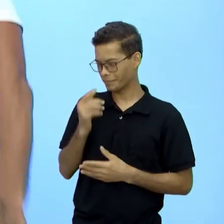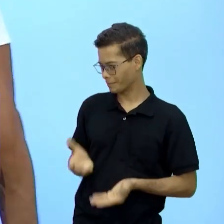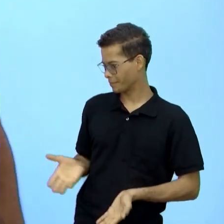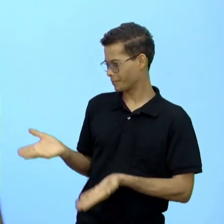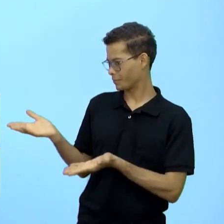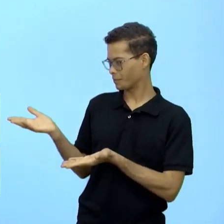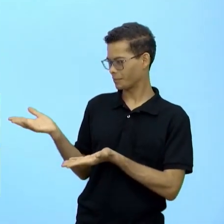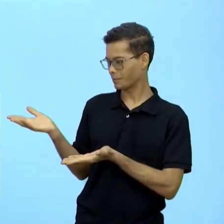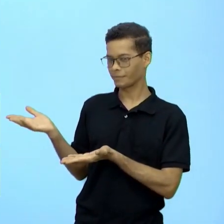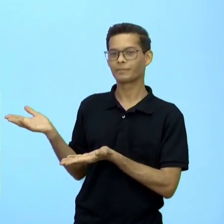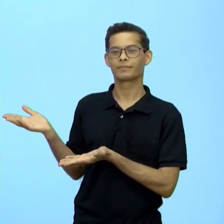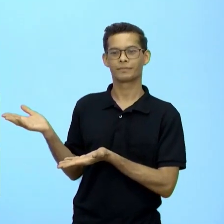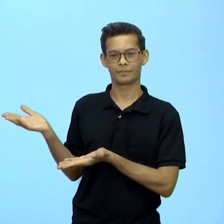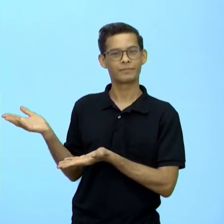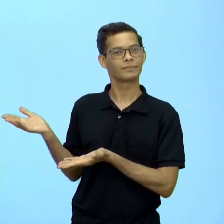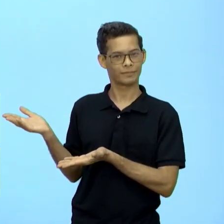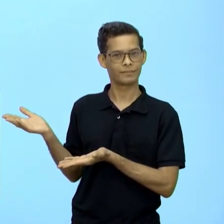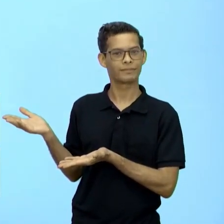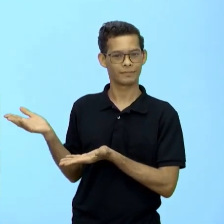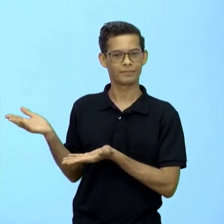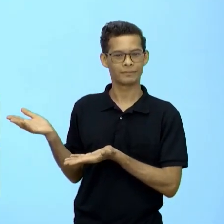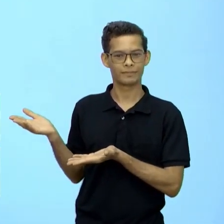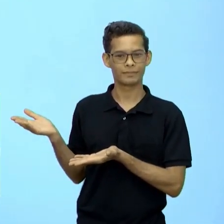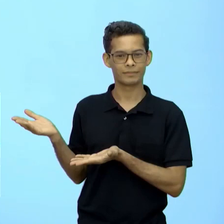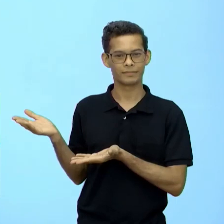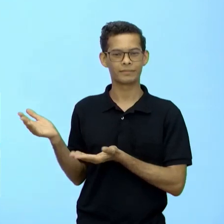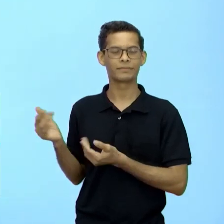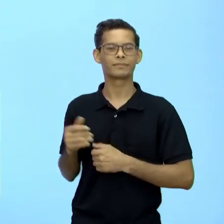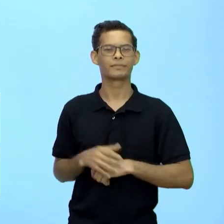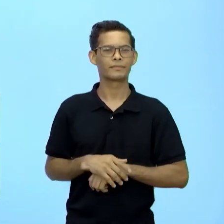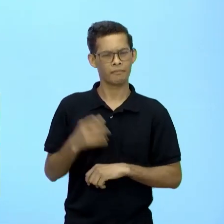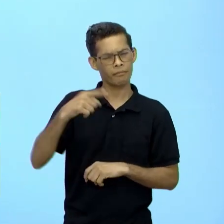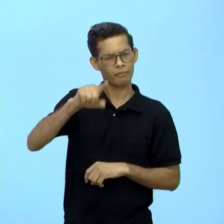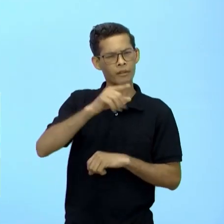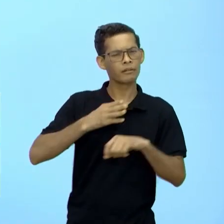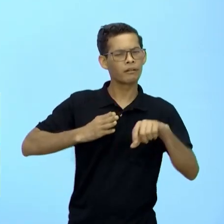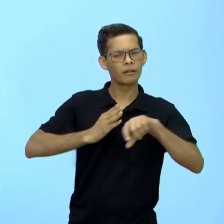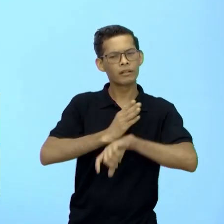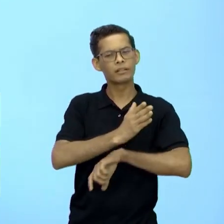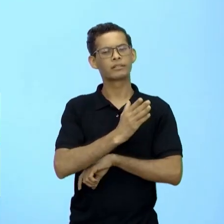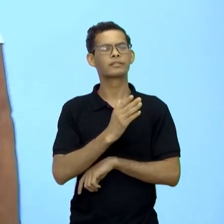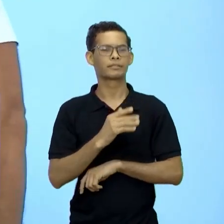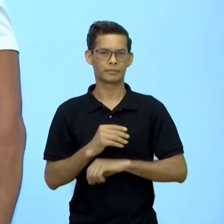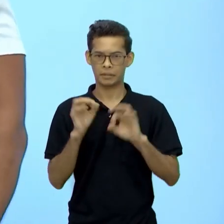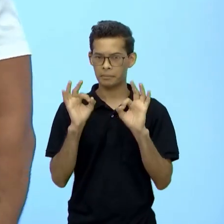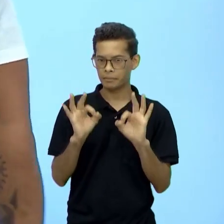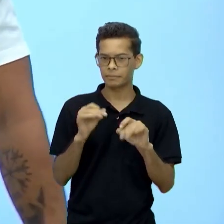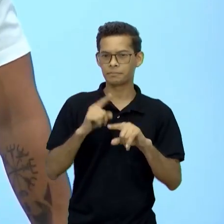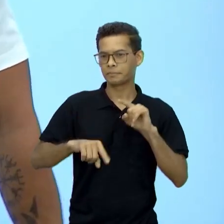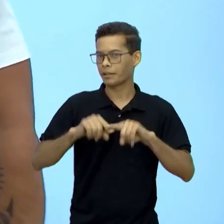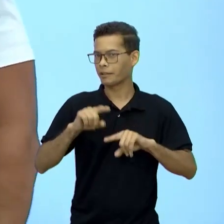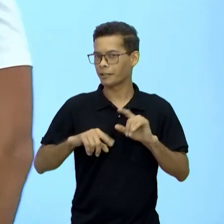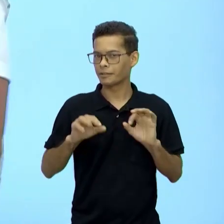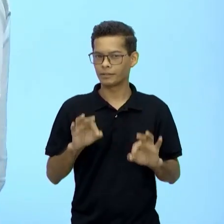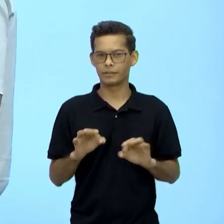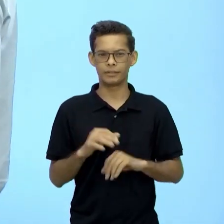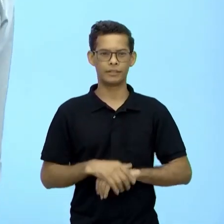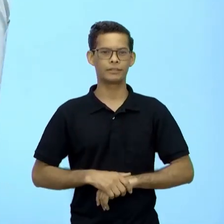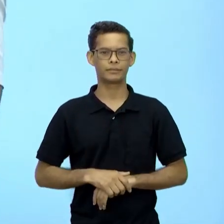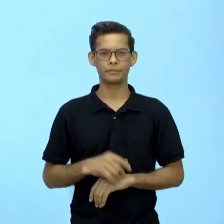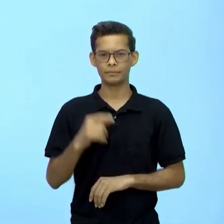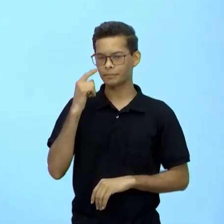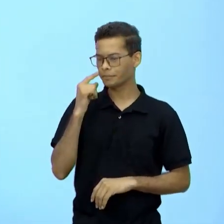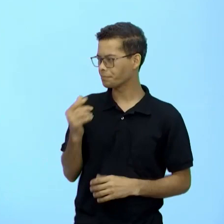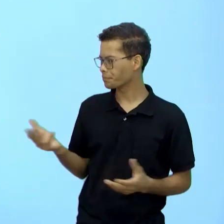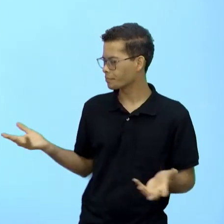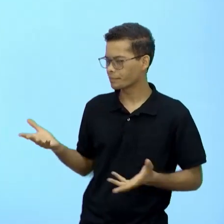canal SMSP da Educação Antirracista, tá, pessoal? Não esqueçam de acessar o material aí que a gente fez. Ó, Gibalina,